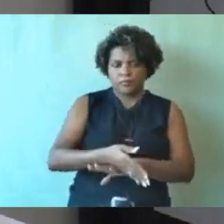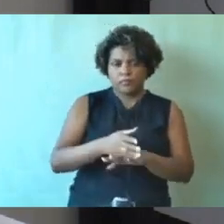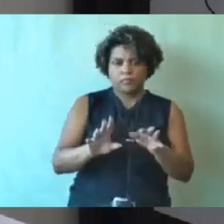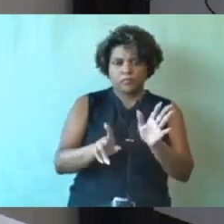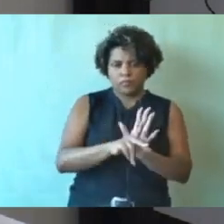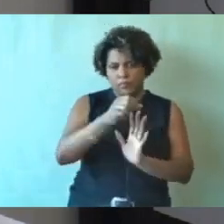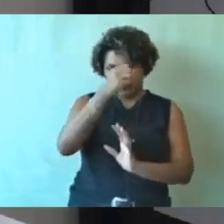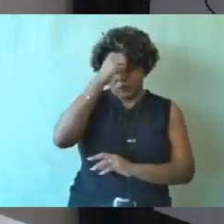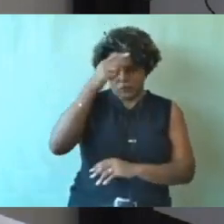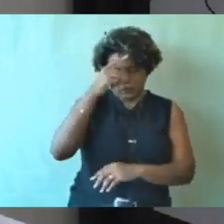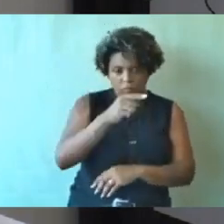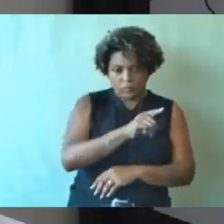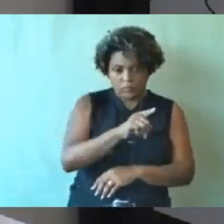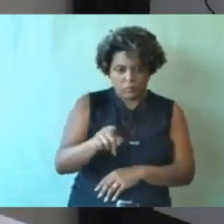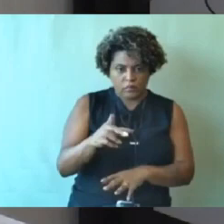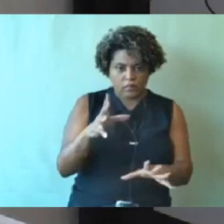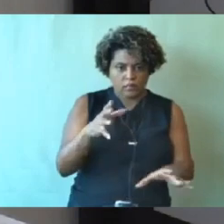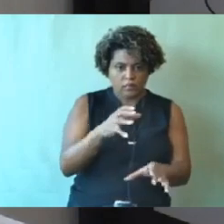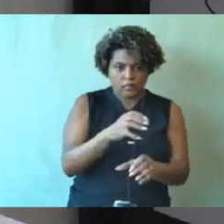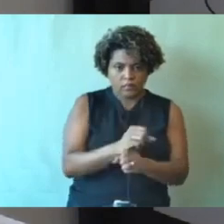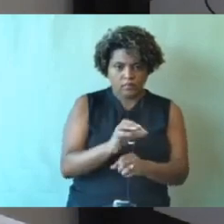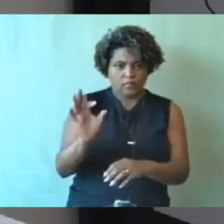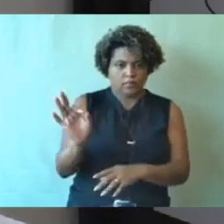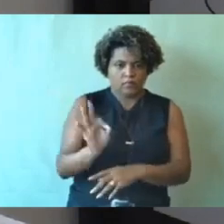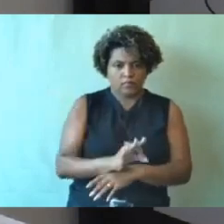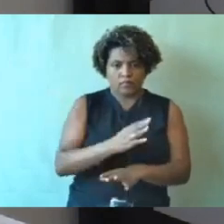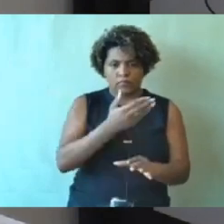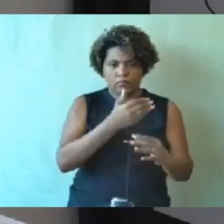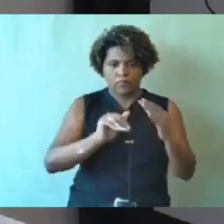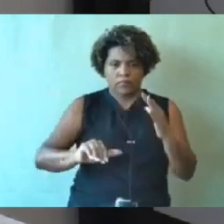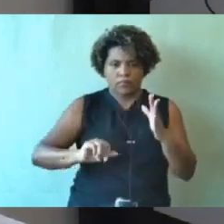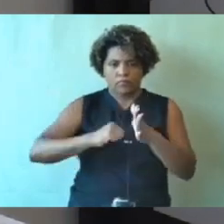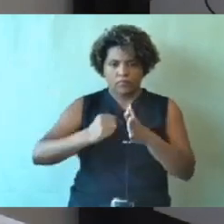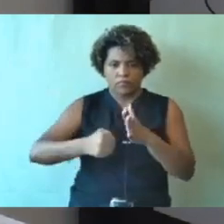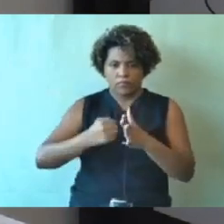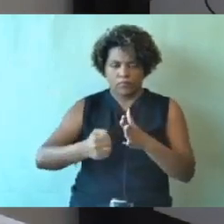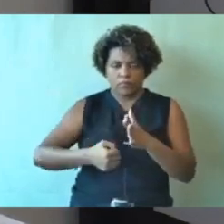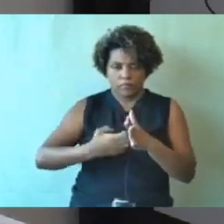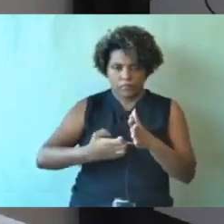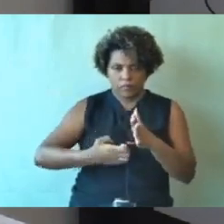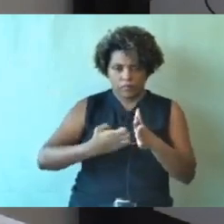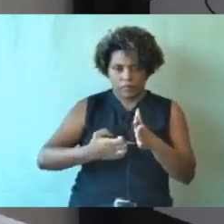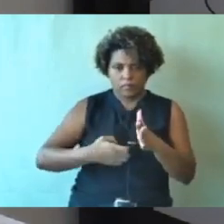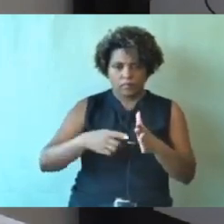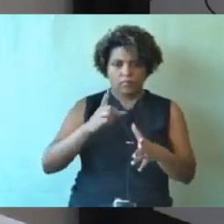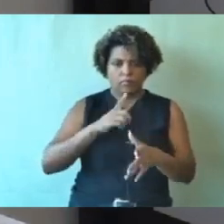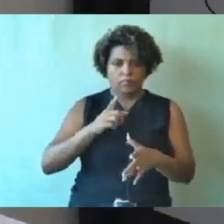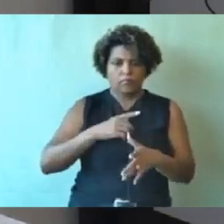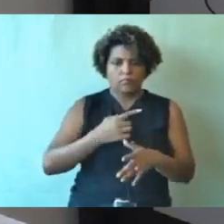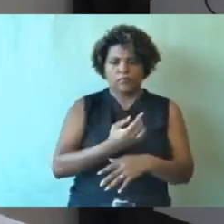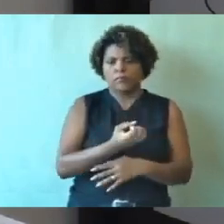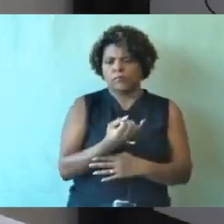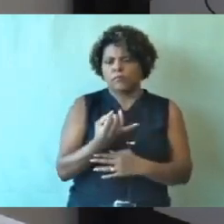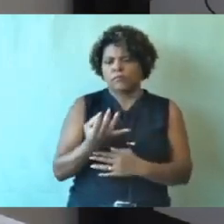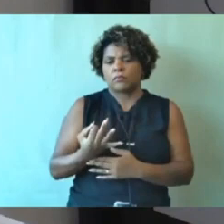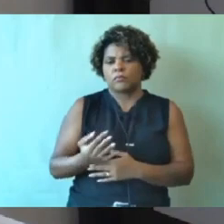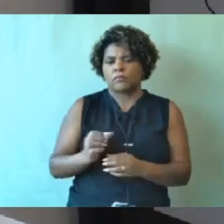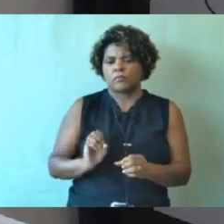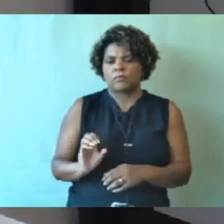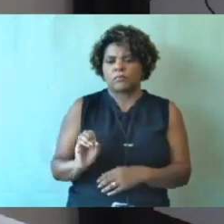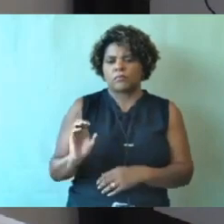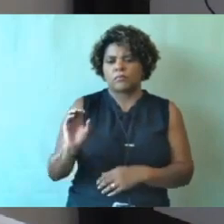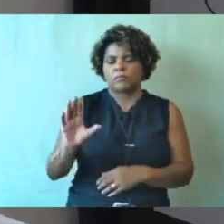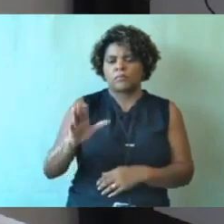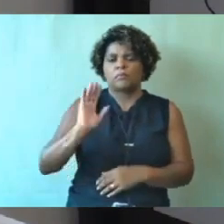tinha que mandar para cada empresa de acordo com os parâmetros das viagens, etc, etc, que o senhor acabou de mencionar. Isso. Reativou os 30